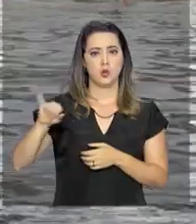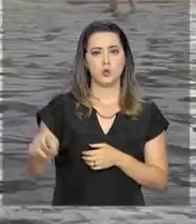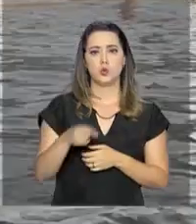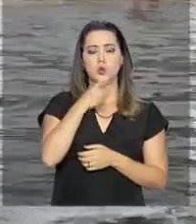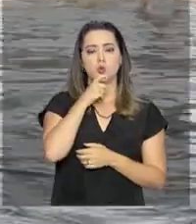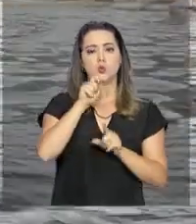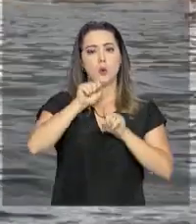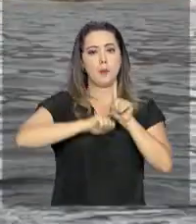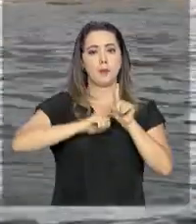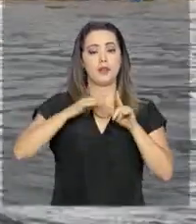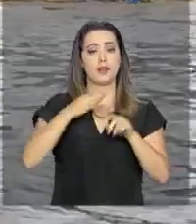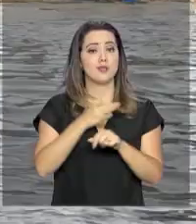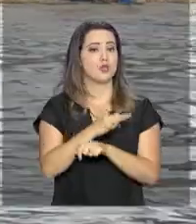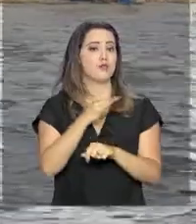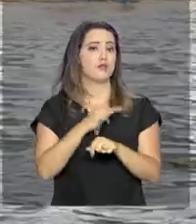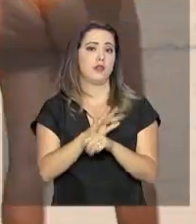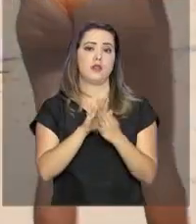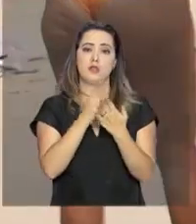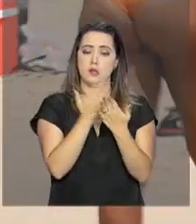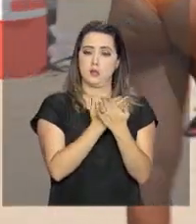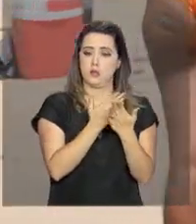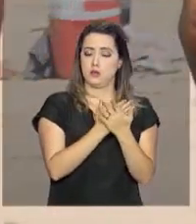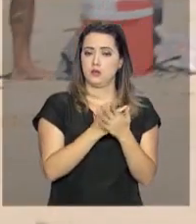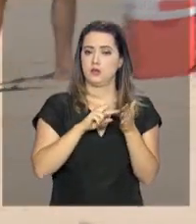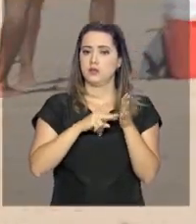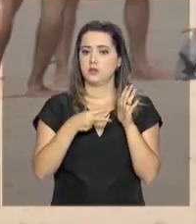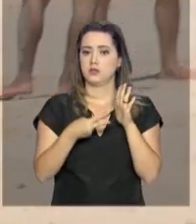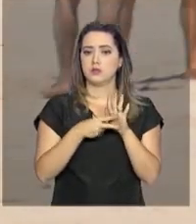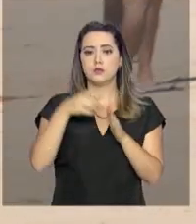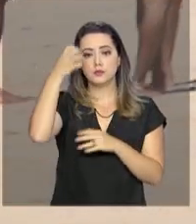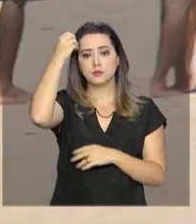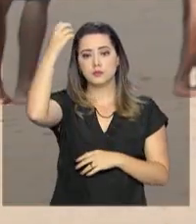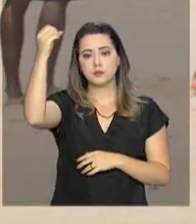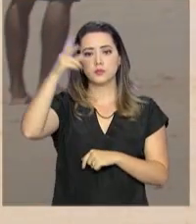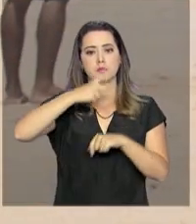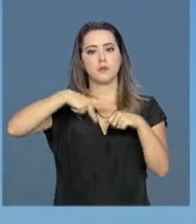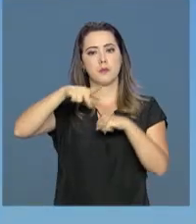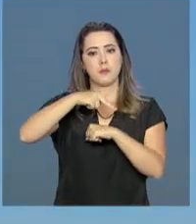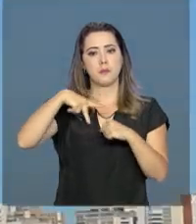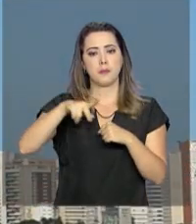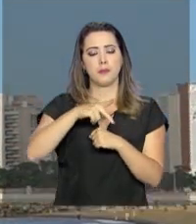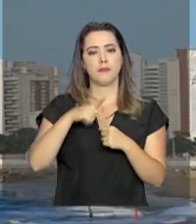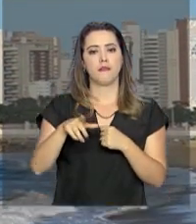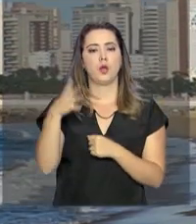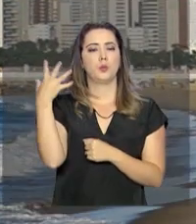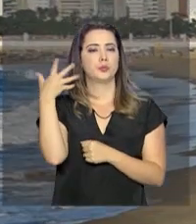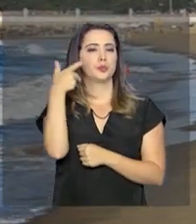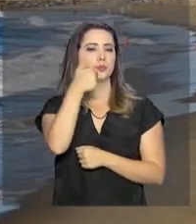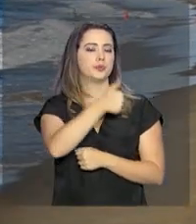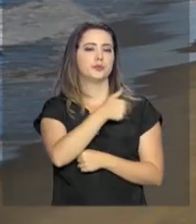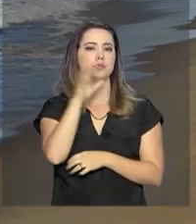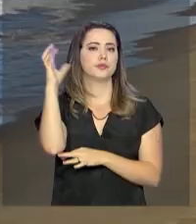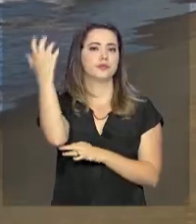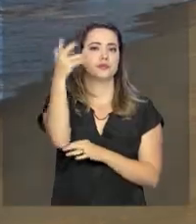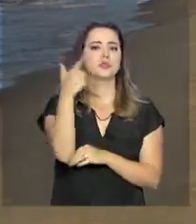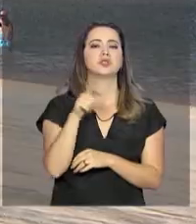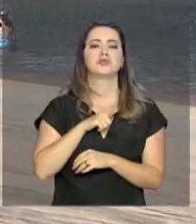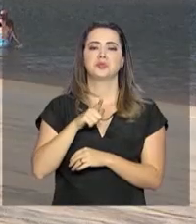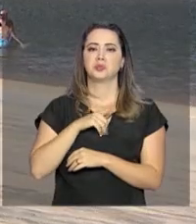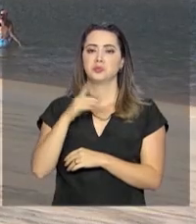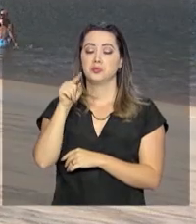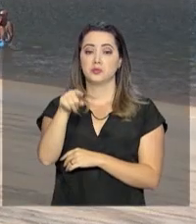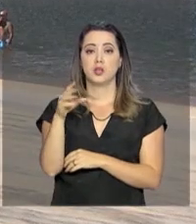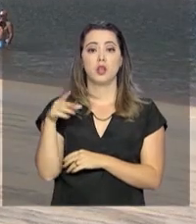mês de férias escolares sinônimo de viagens pelo país belezas naturais não faltam